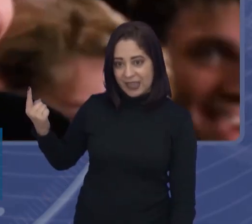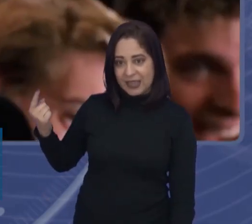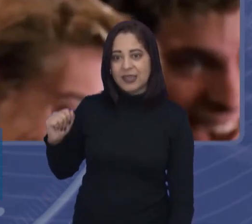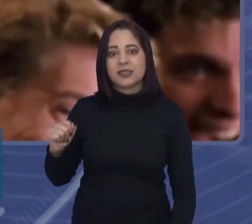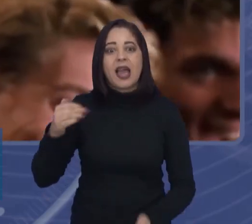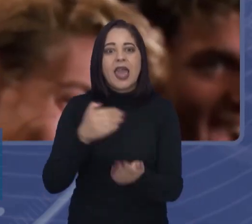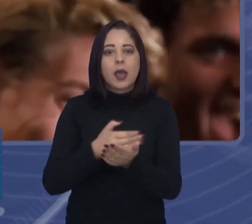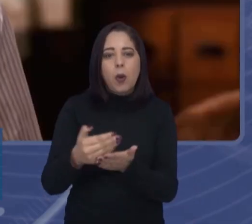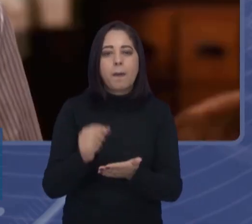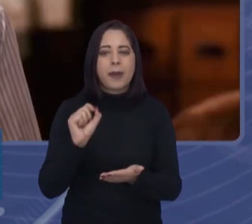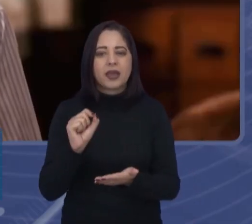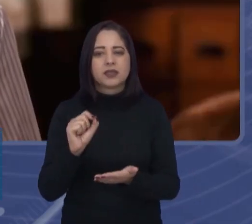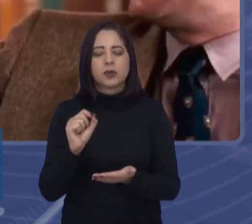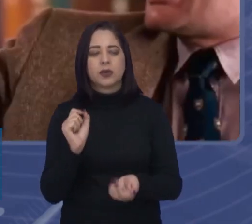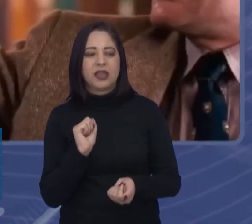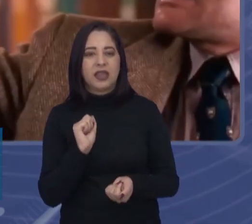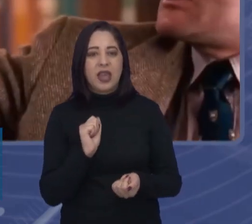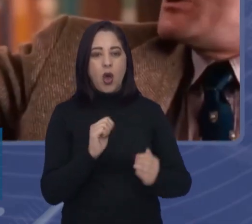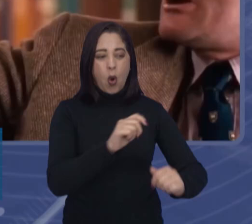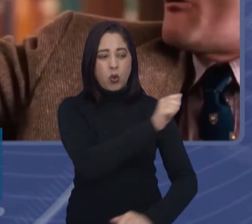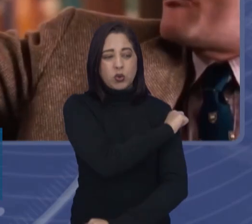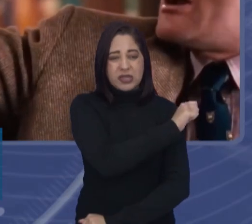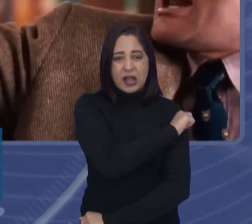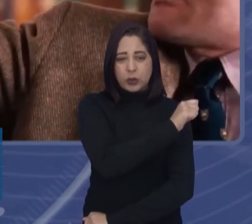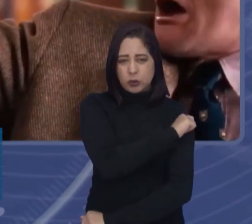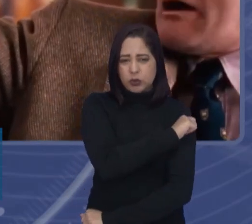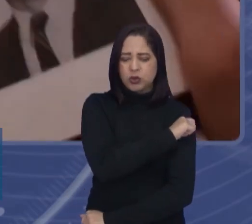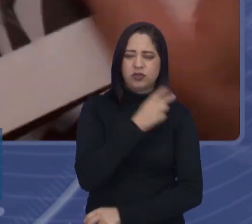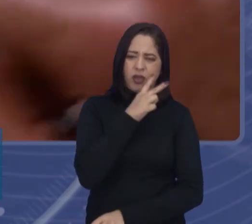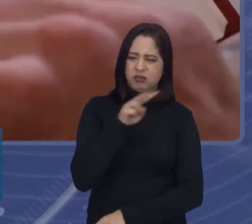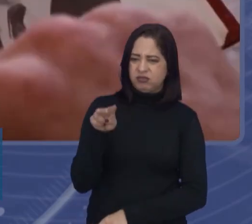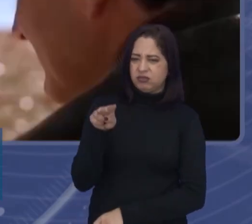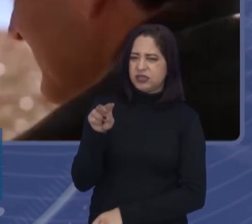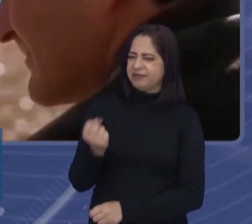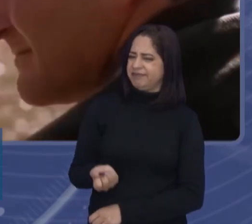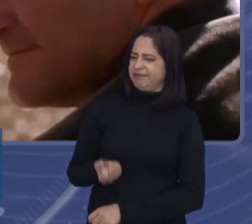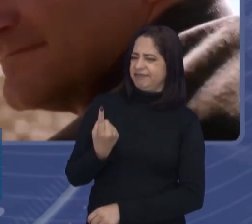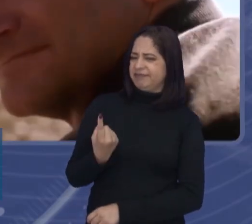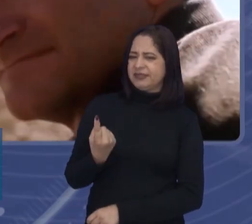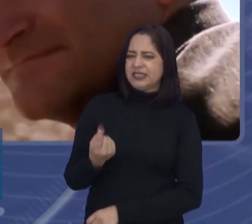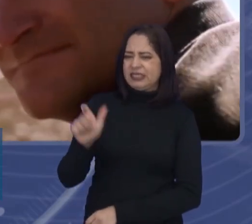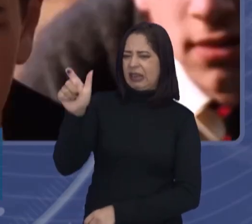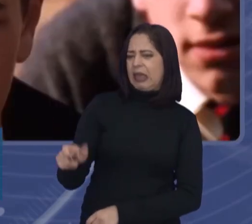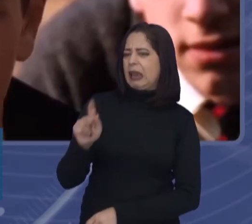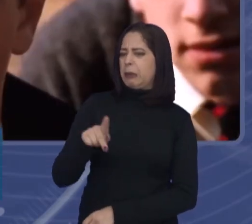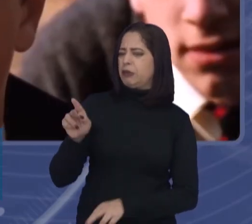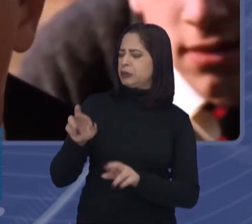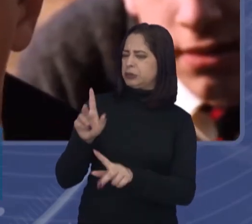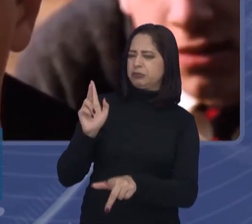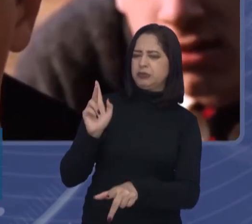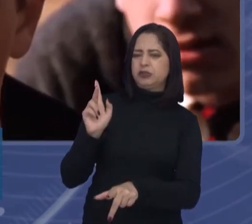começa a incomodar com o estilo dele diferente de dar aula. A gente está até vendo aí umas imagens na tela desse